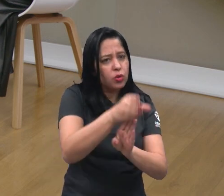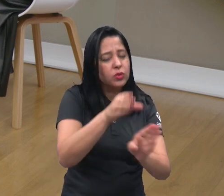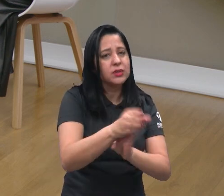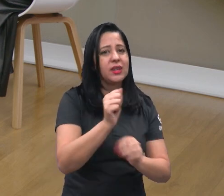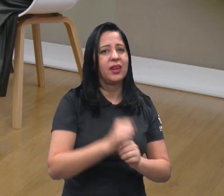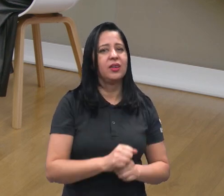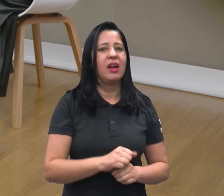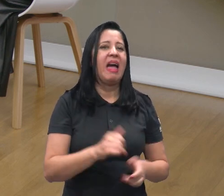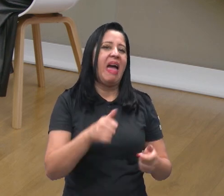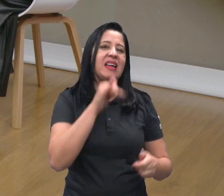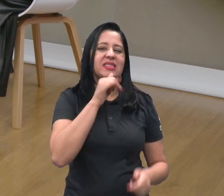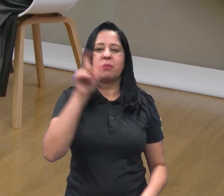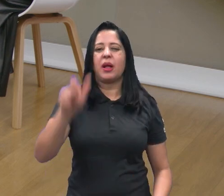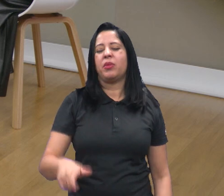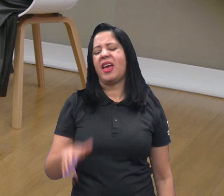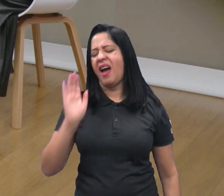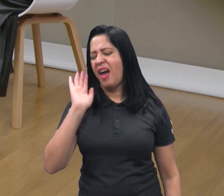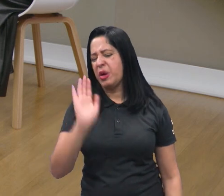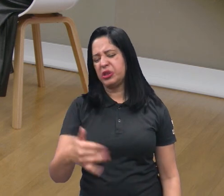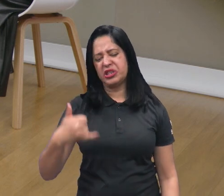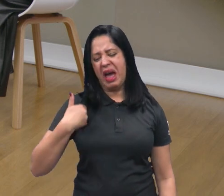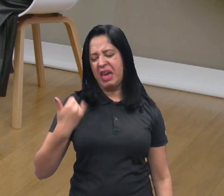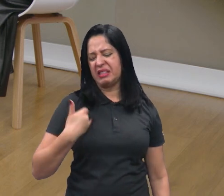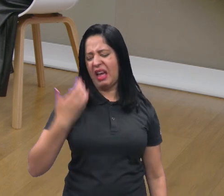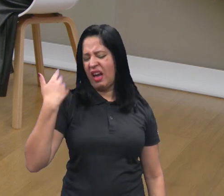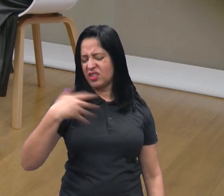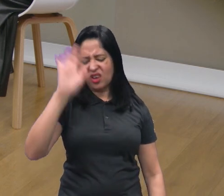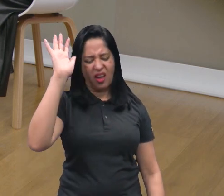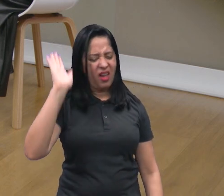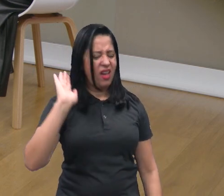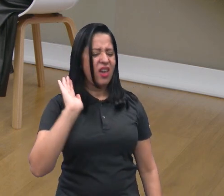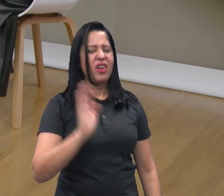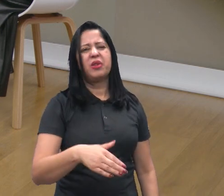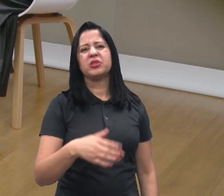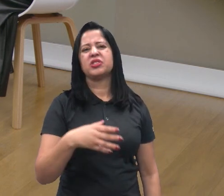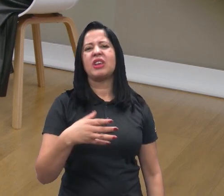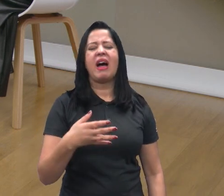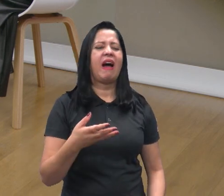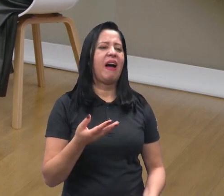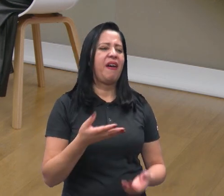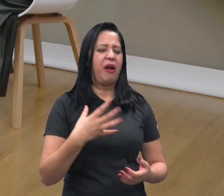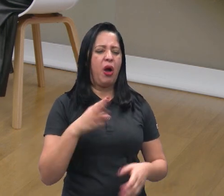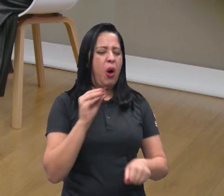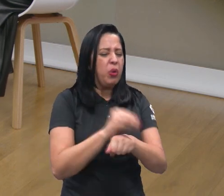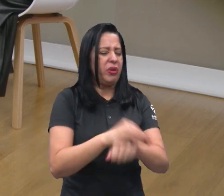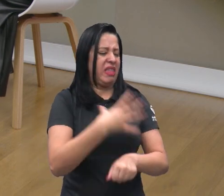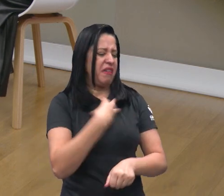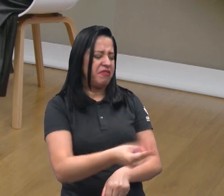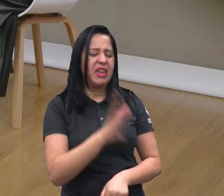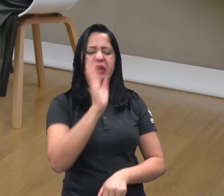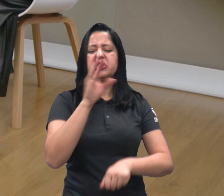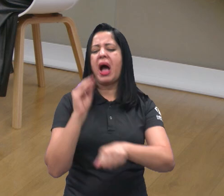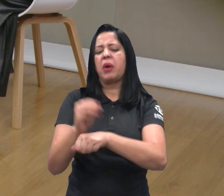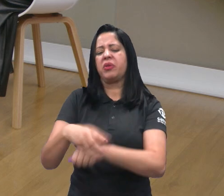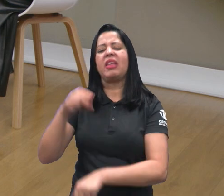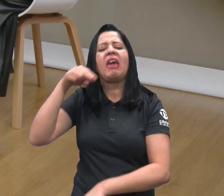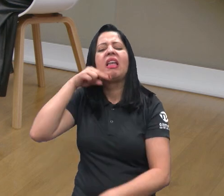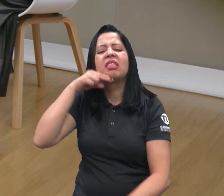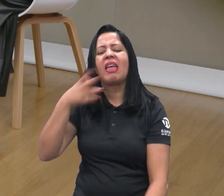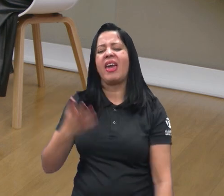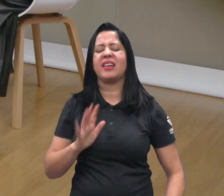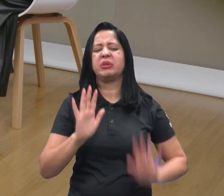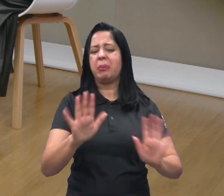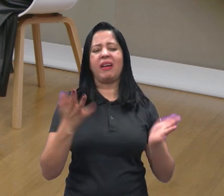uma coisa? Eu já cheguei nessa faixa etária, já criei meus filhos, agora estou ajudando a cuidar dos meus netos. Esse negócio de autoconhecimento não é meu caso,